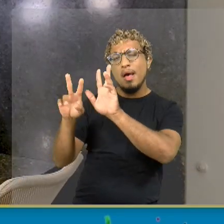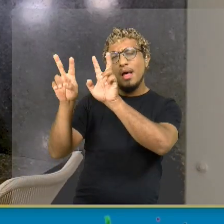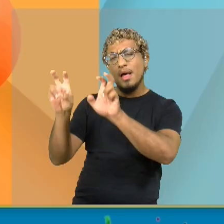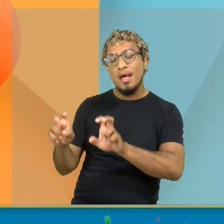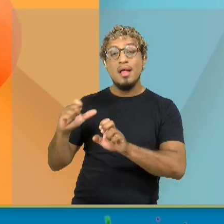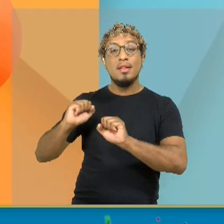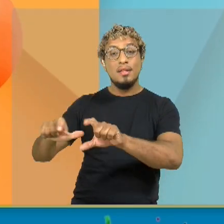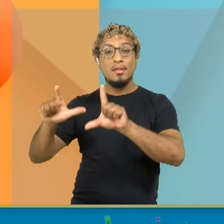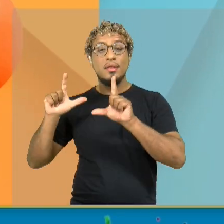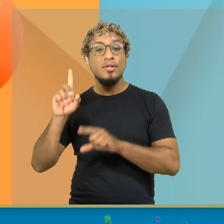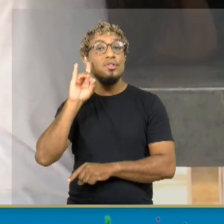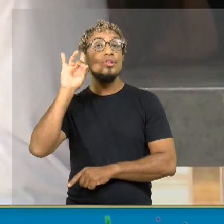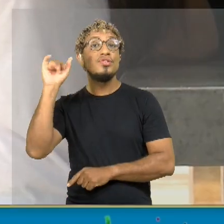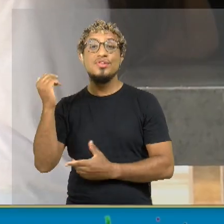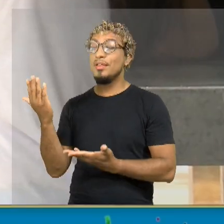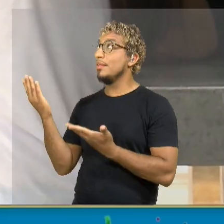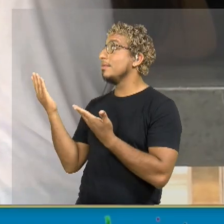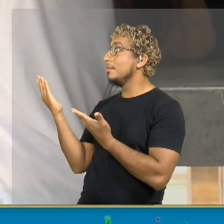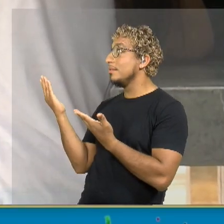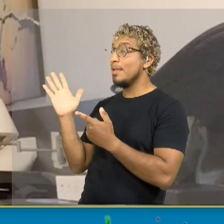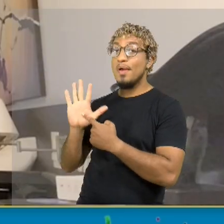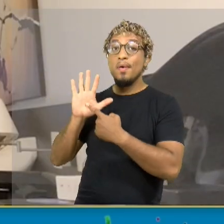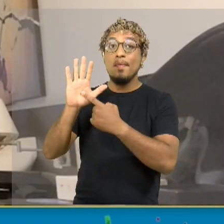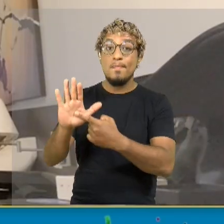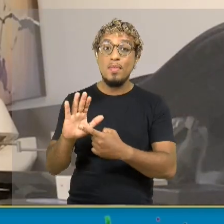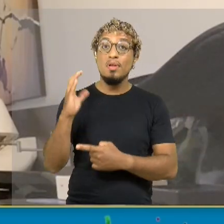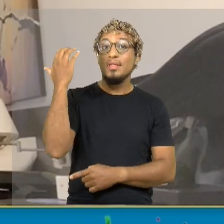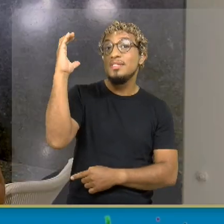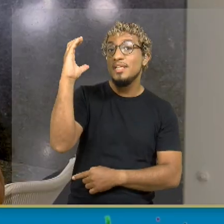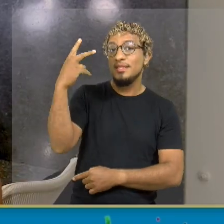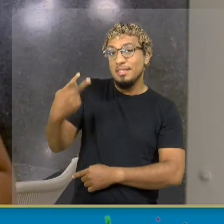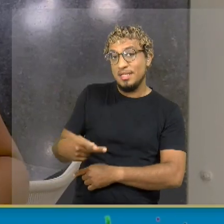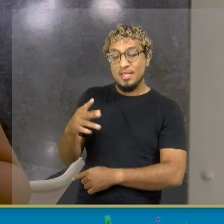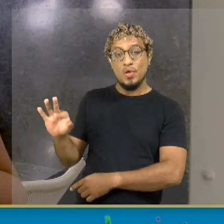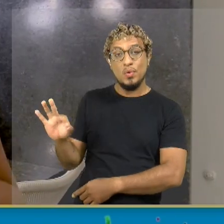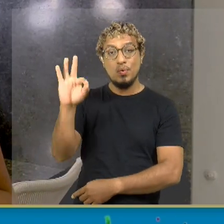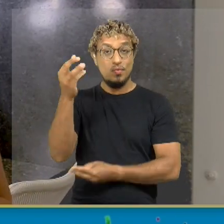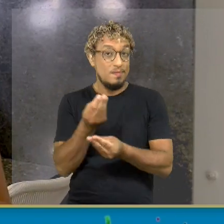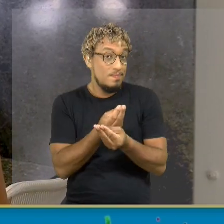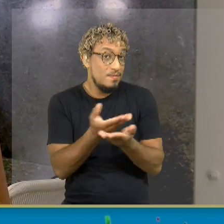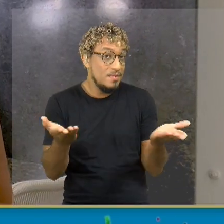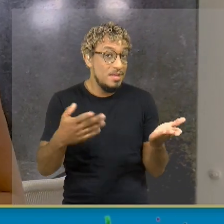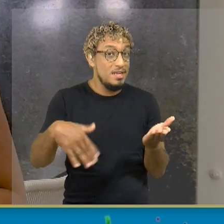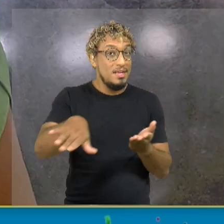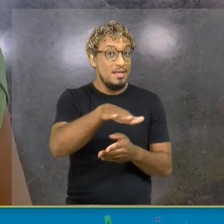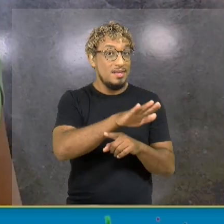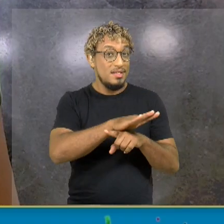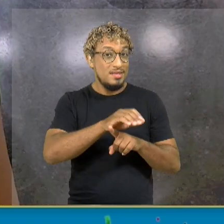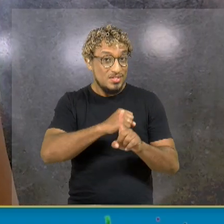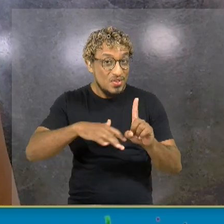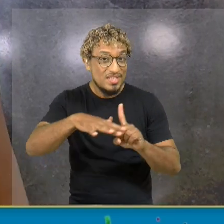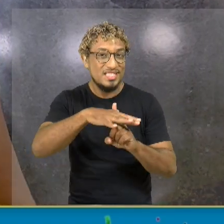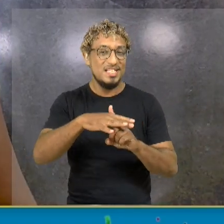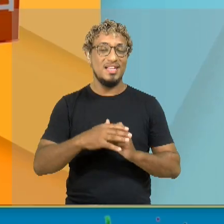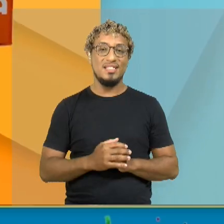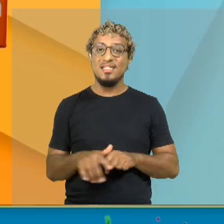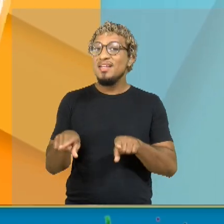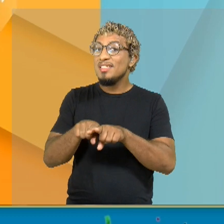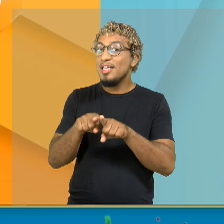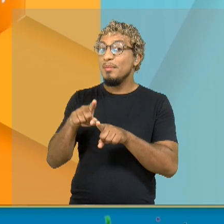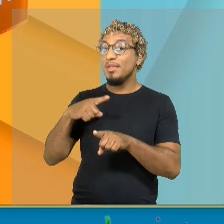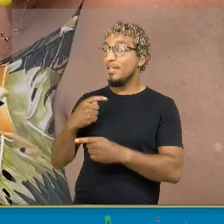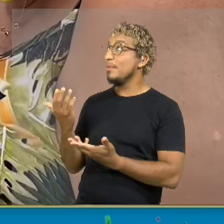quadro Um Dia com a Ciência, que mostra a produção científica da UFMA, trazendo benefícios para a sociedade. A gente também tem o quadro